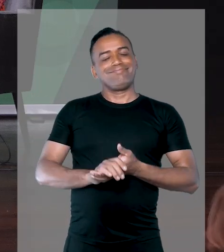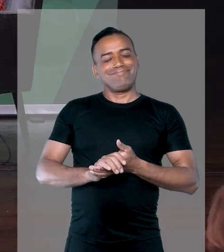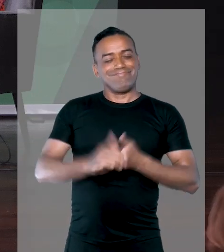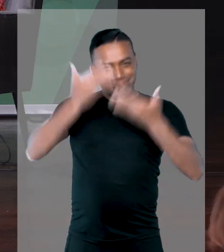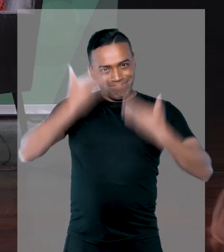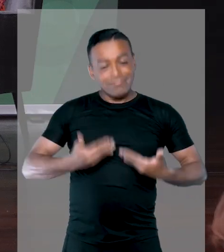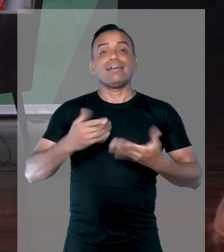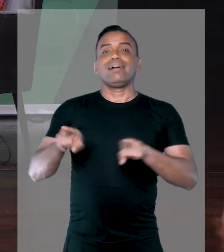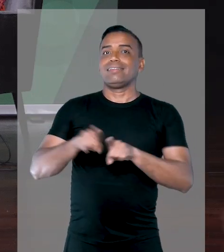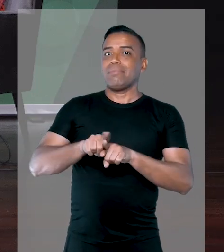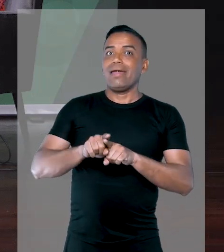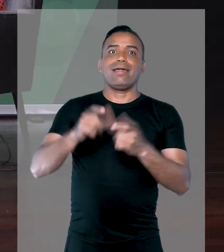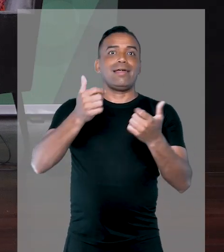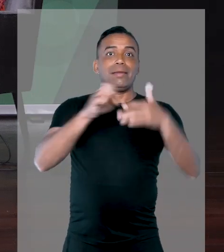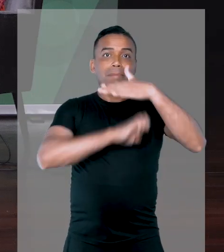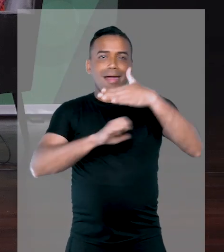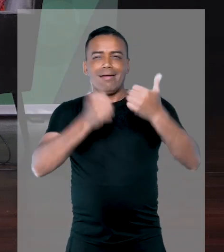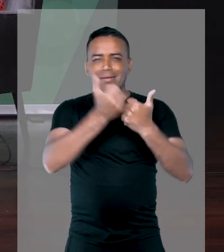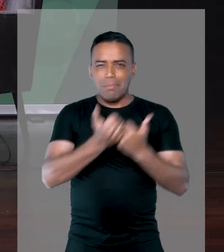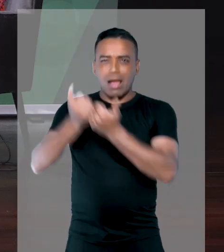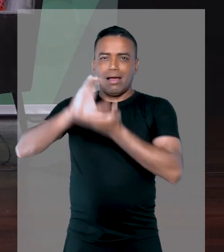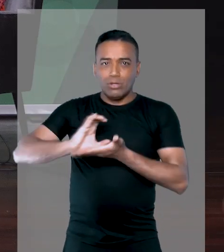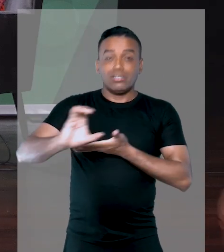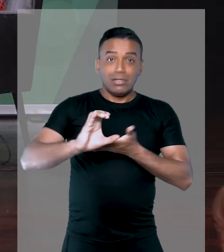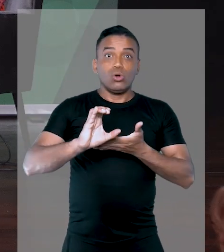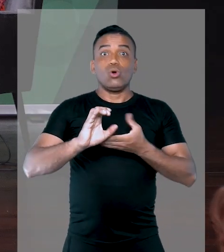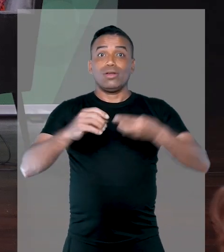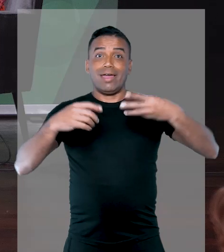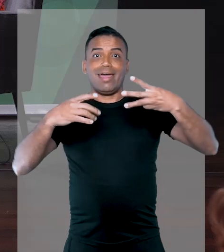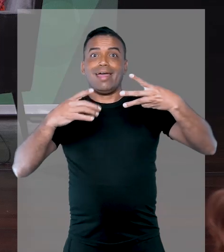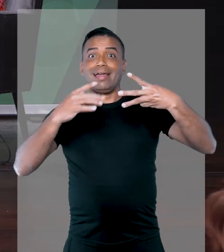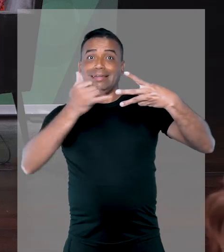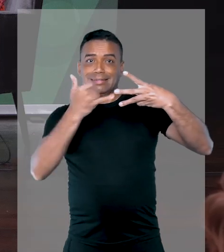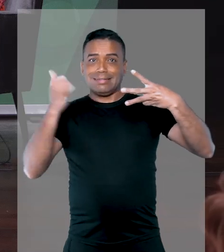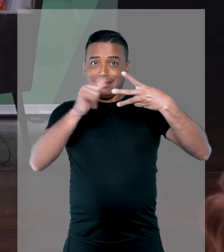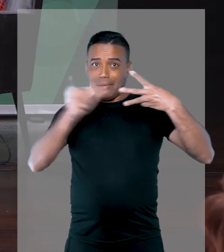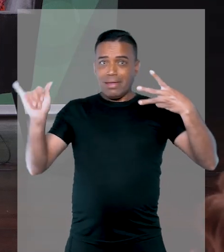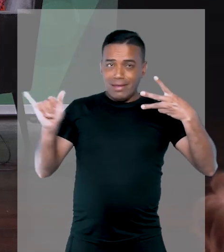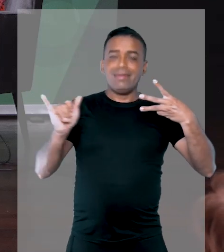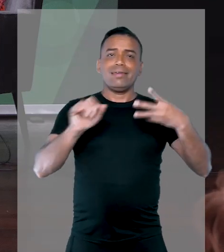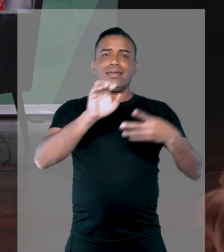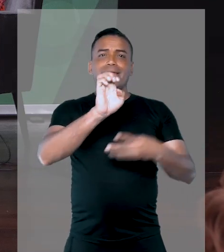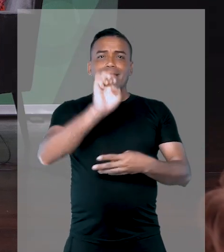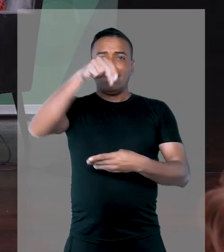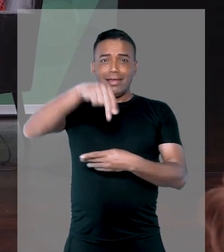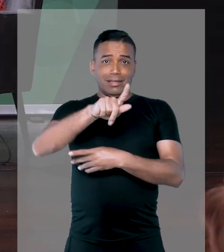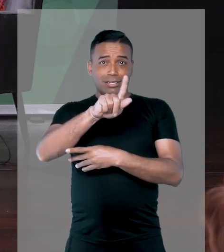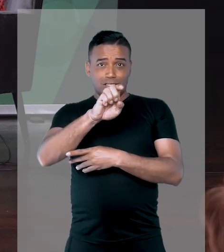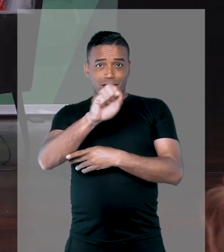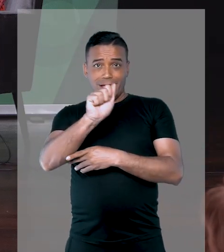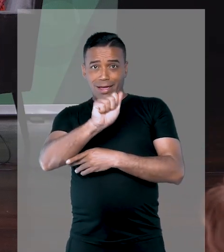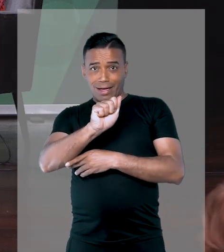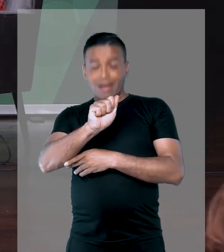Obrigada. E também os nossos patrocinadores do Sempre um Papo, que é a CEMIG e a Engeia, por meio da Lei Federal